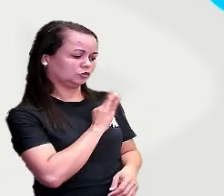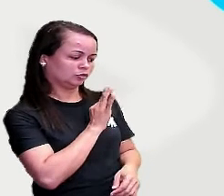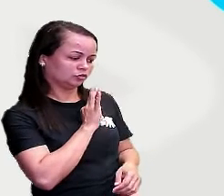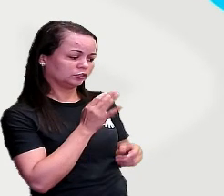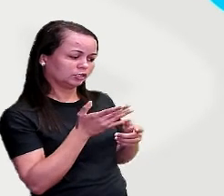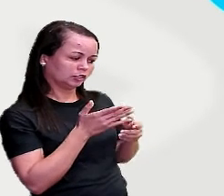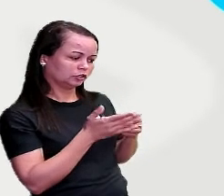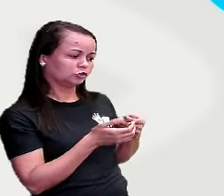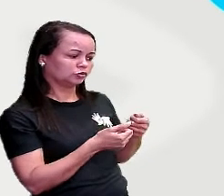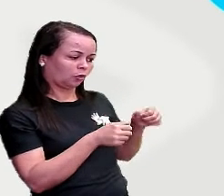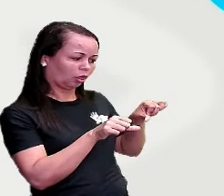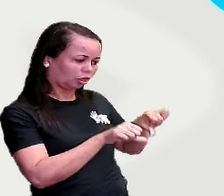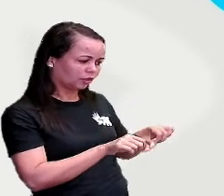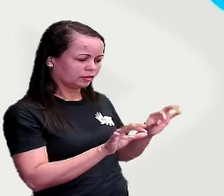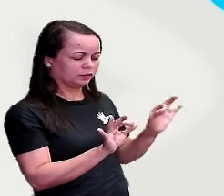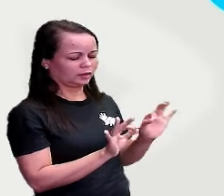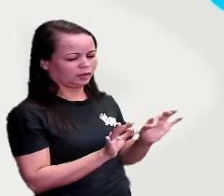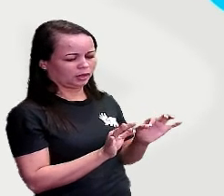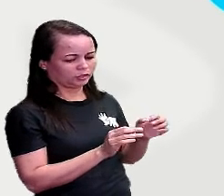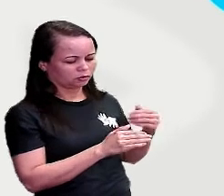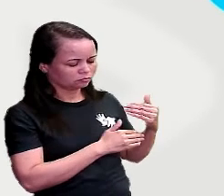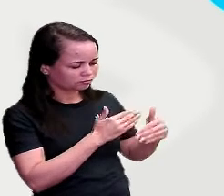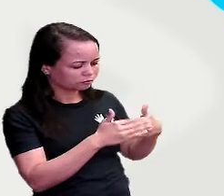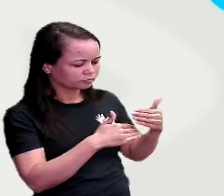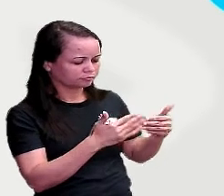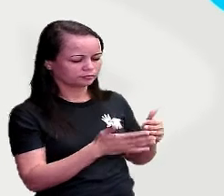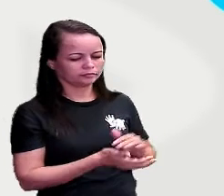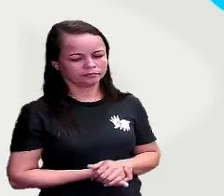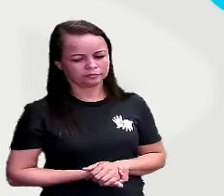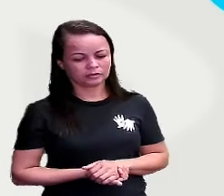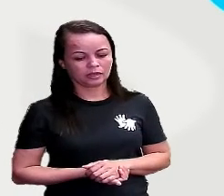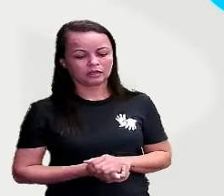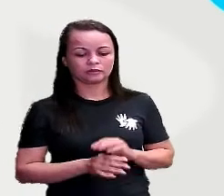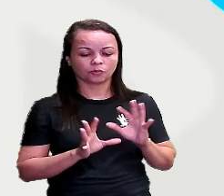tardio. Então, é possível concluir que o Dentinho,